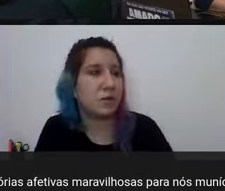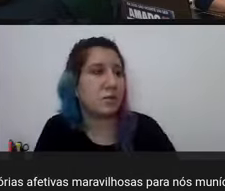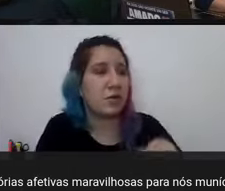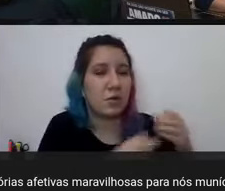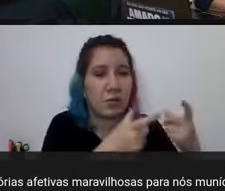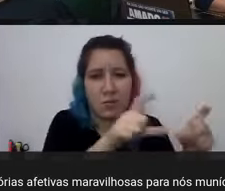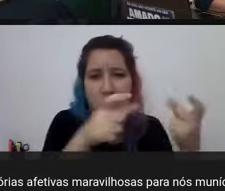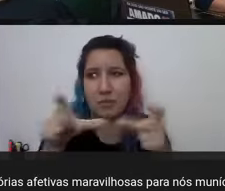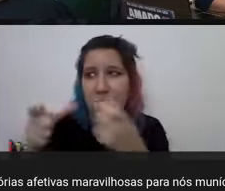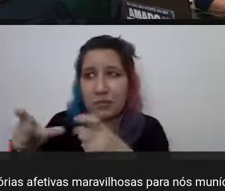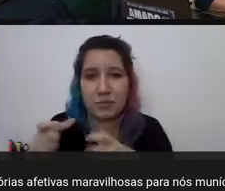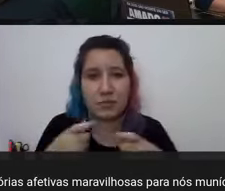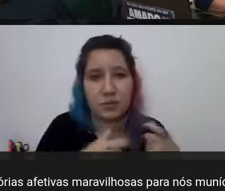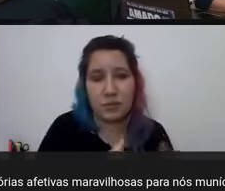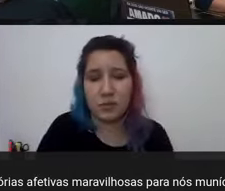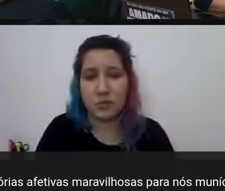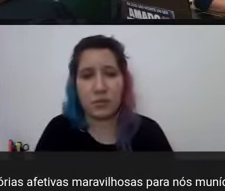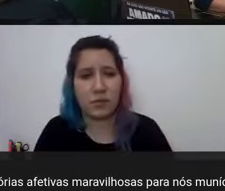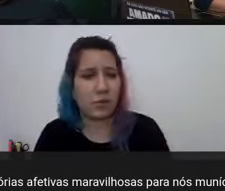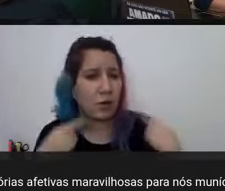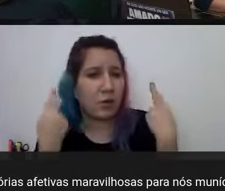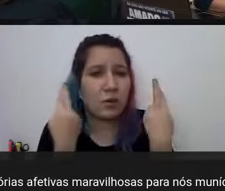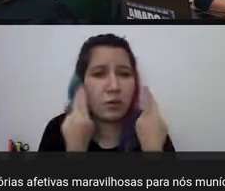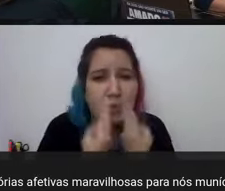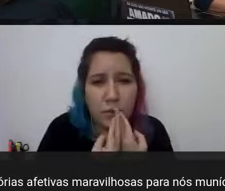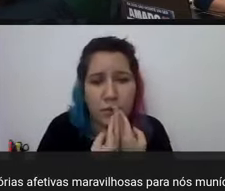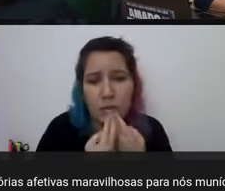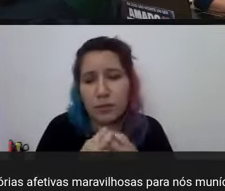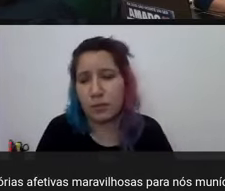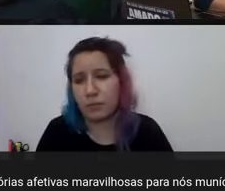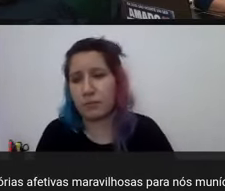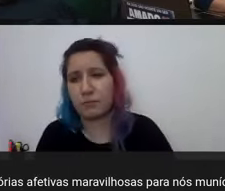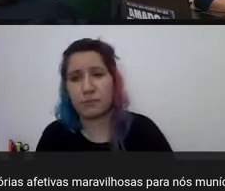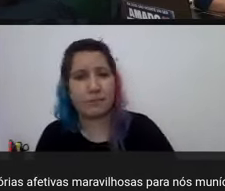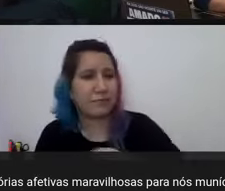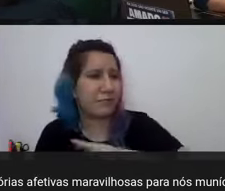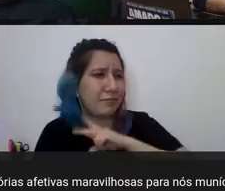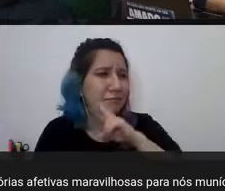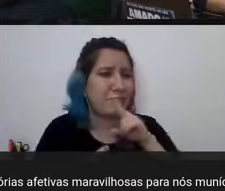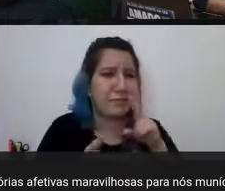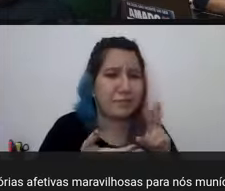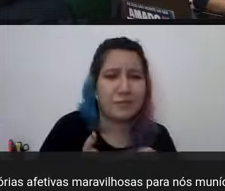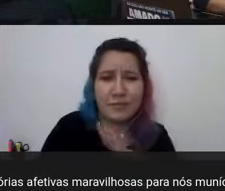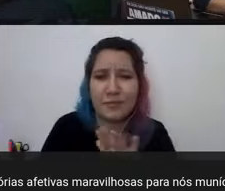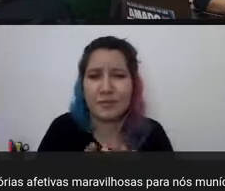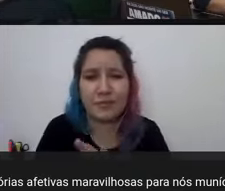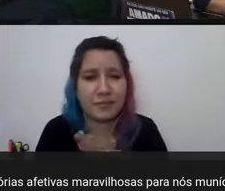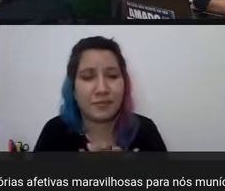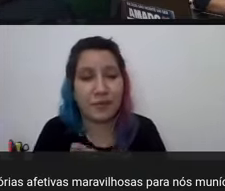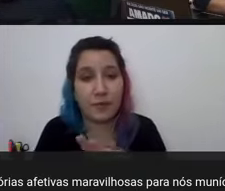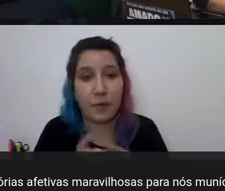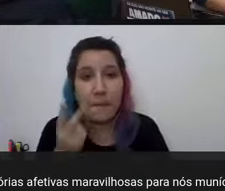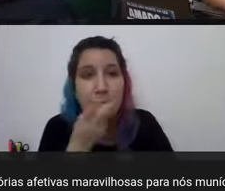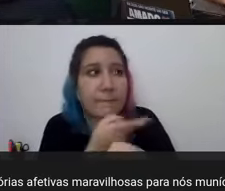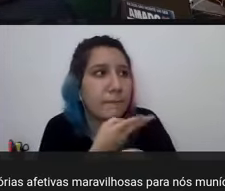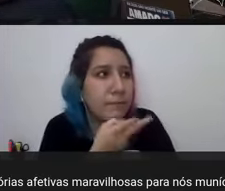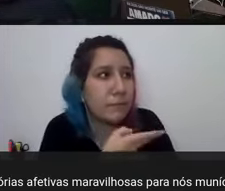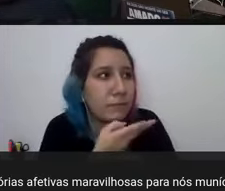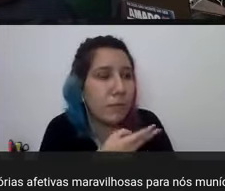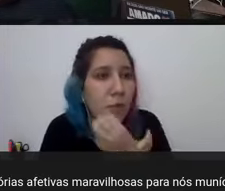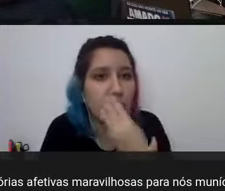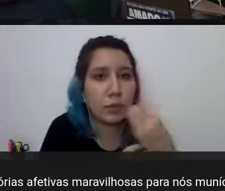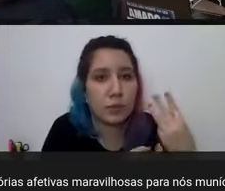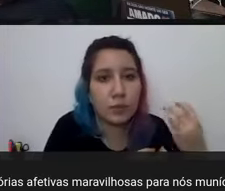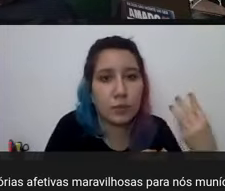dos restaurantes, dos guias de turismo, das agências de turismo. Qualquer pessoa que vai viajar hoje, ela busca o site institucional